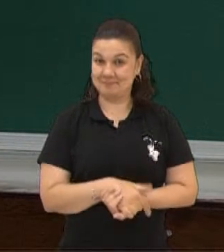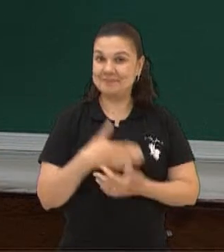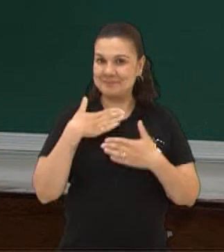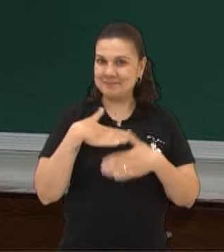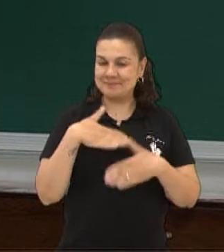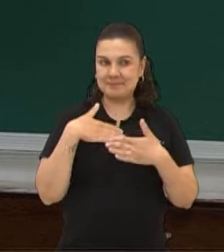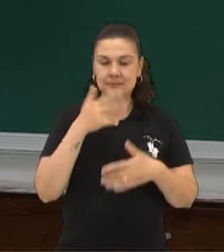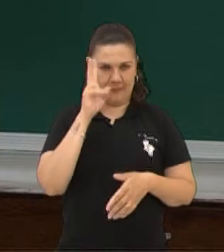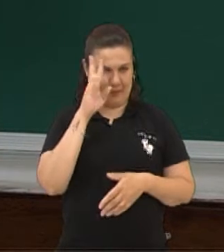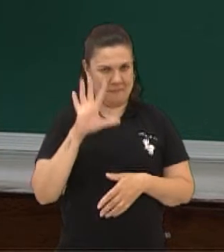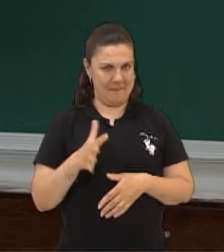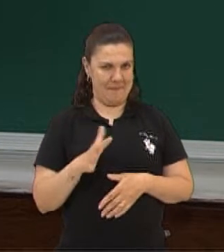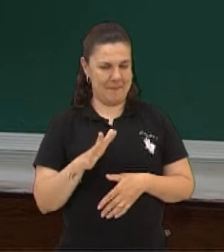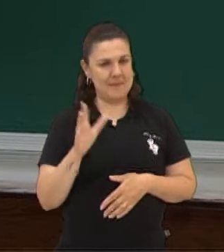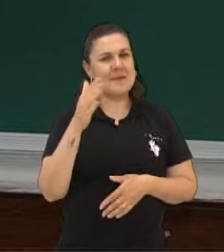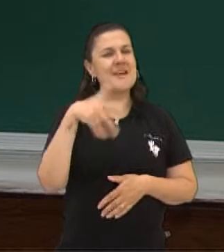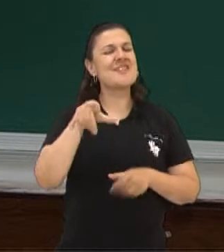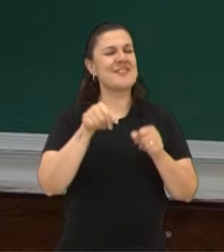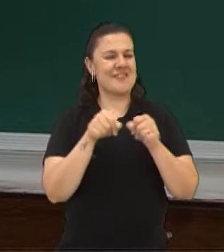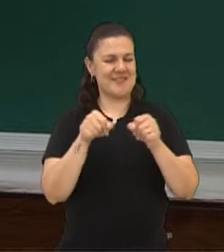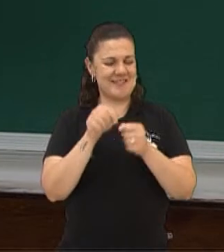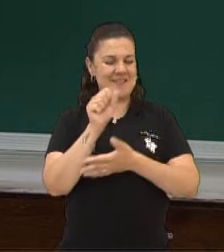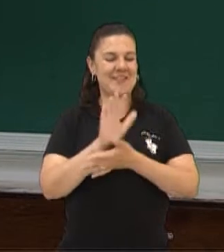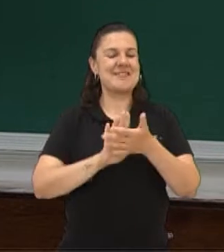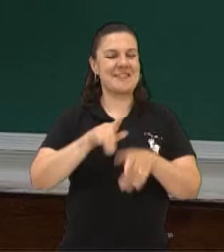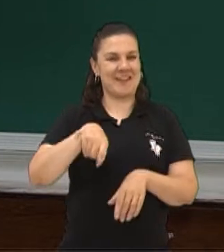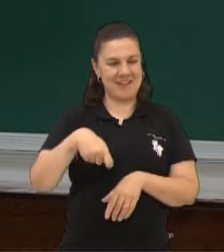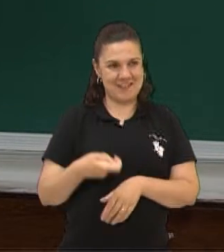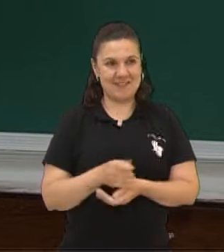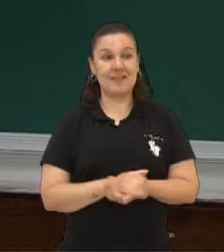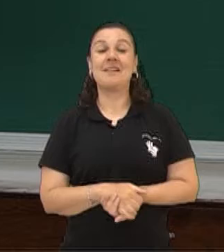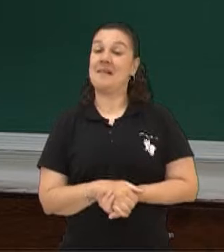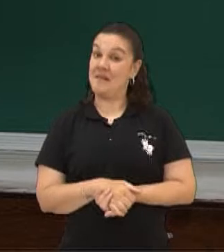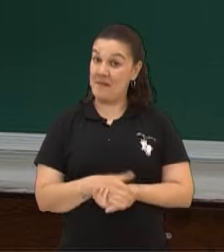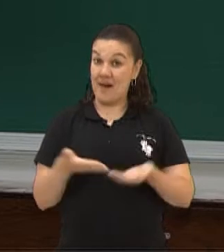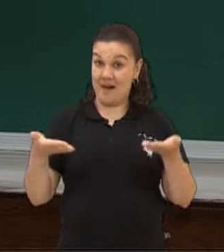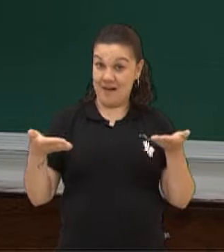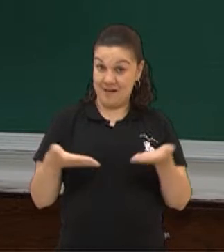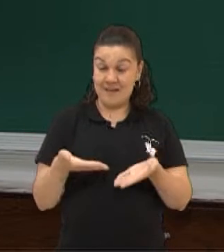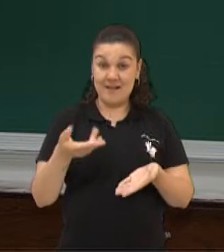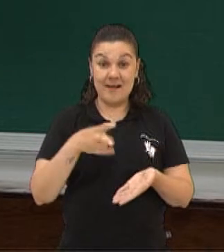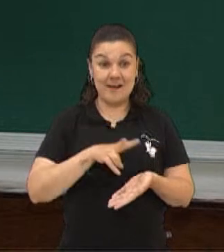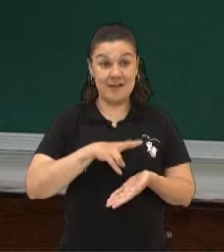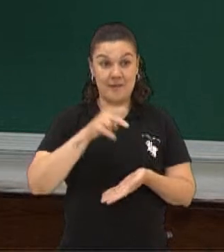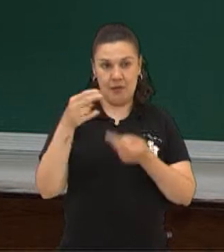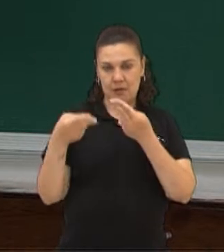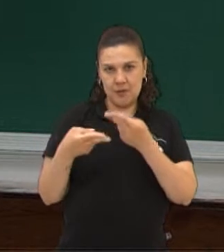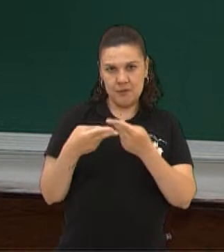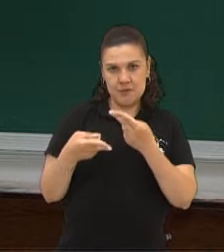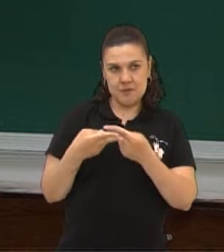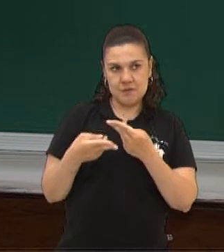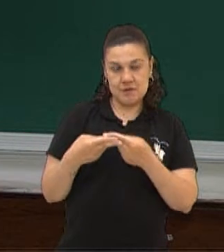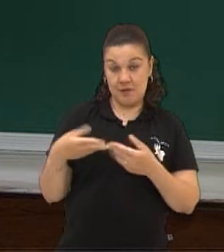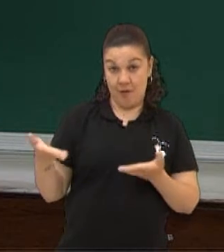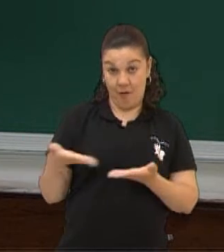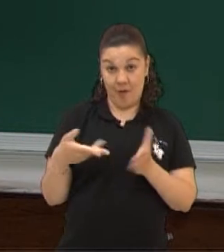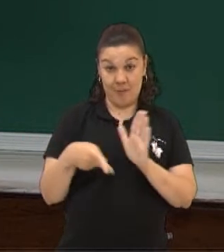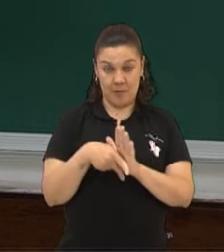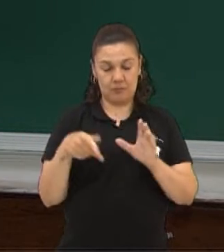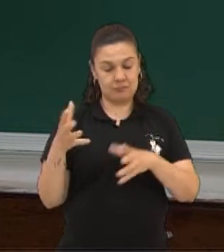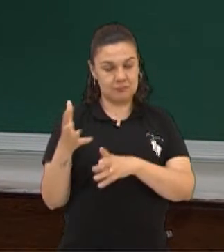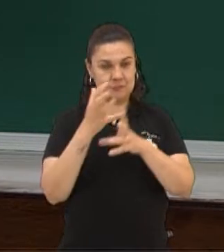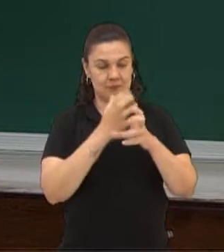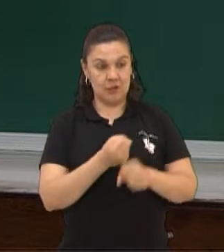Tranquilo? Lembraram? Já fizemos exercício sobre isso, hein? A gente vai estar utilizando agora para calcular